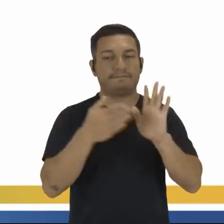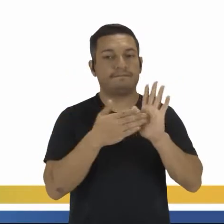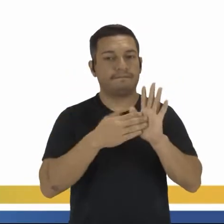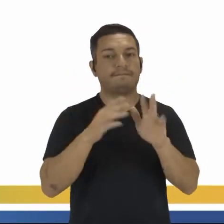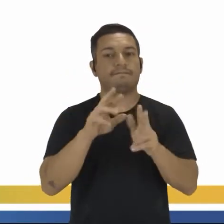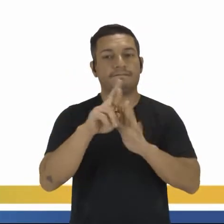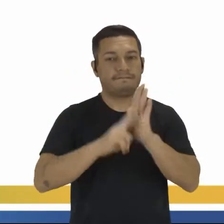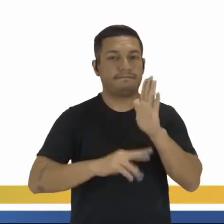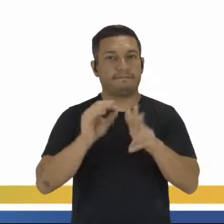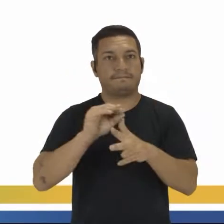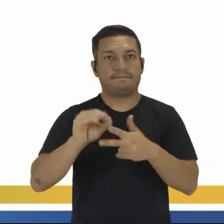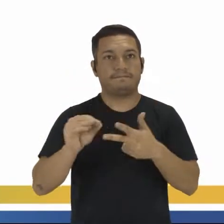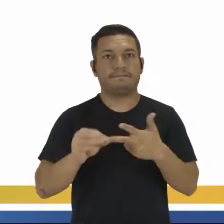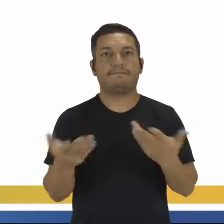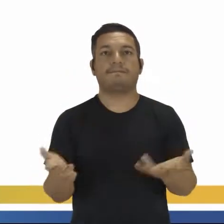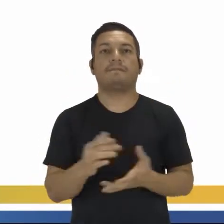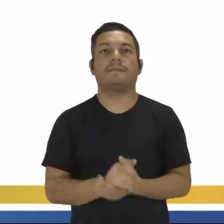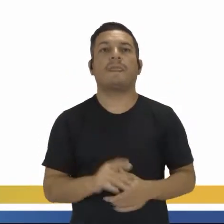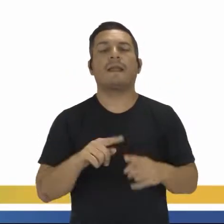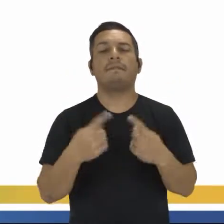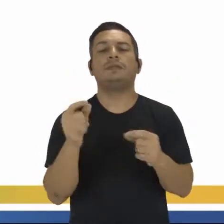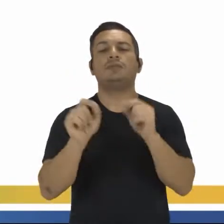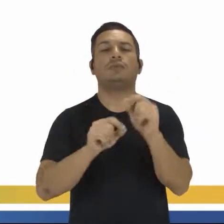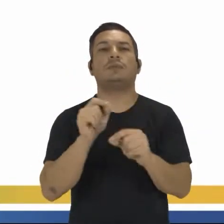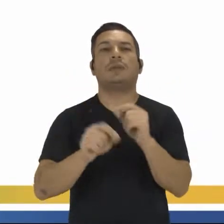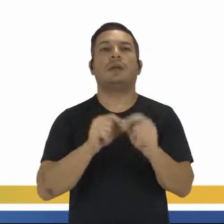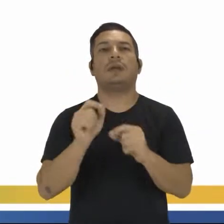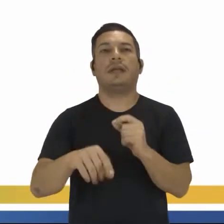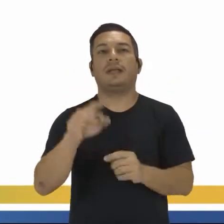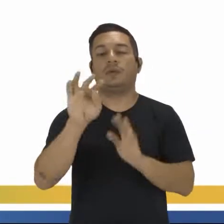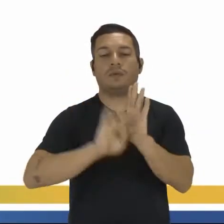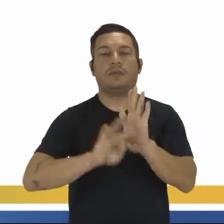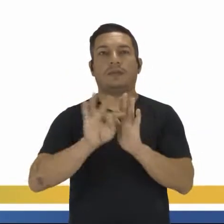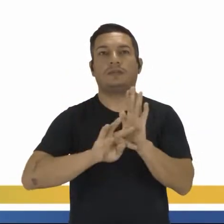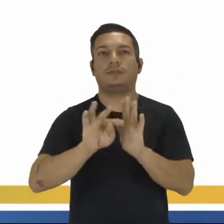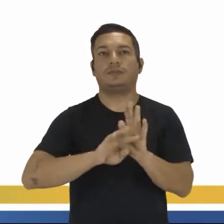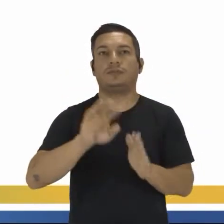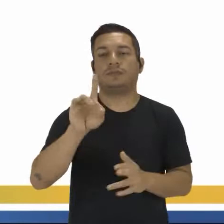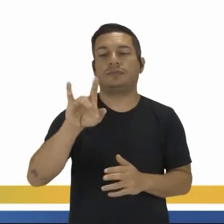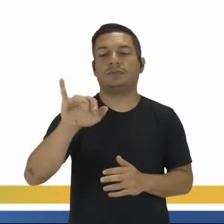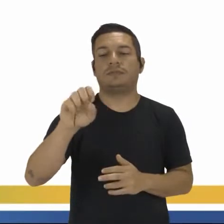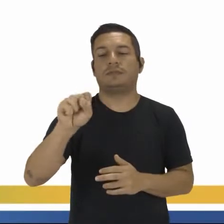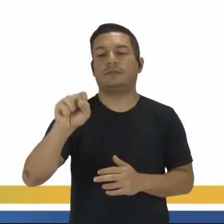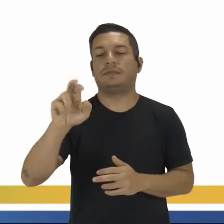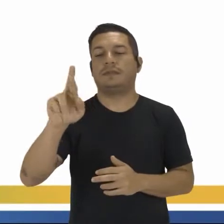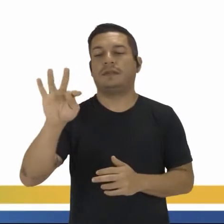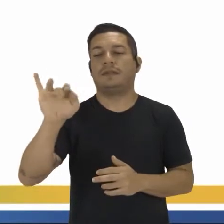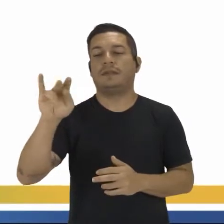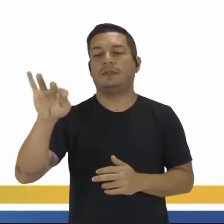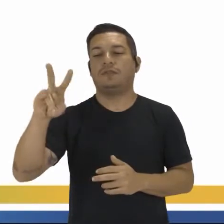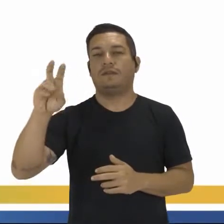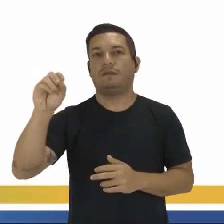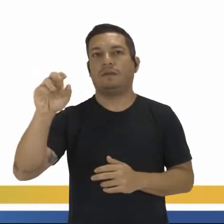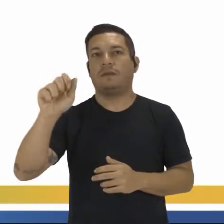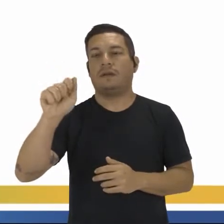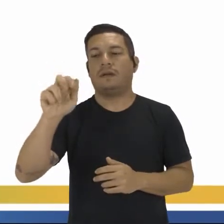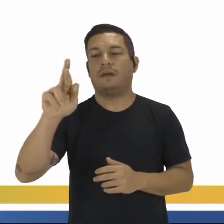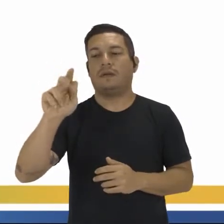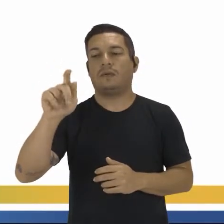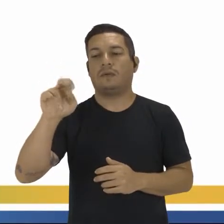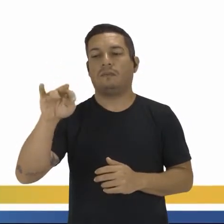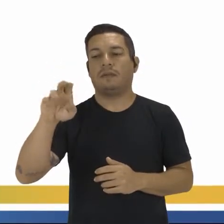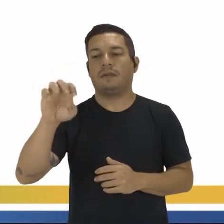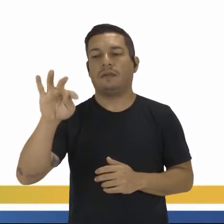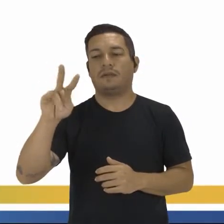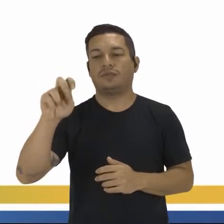Enem. Mas o que é de fato esse tal texto dissertativo argumentativo, muito conhecido como a redação